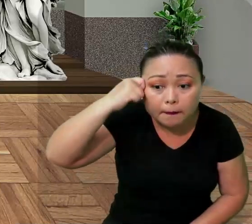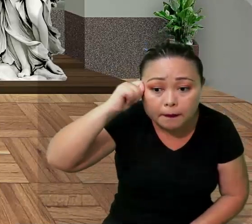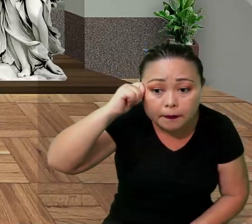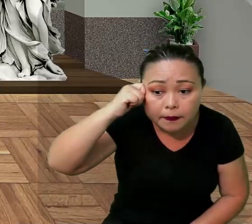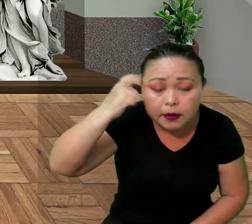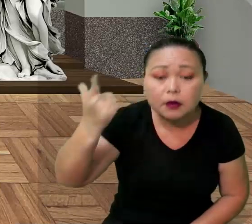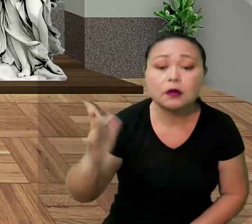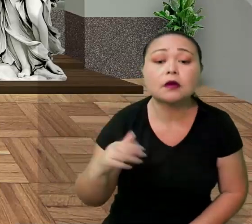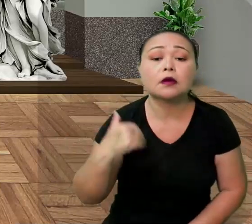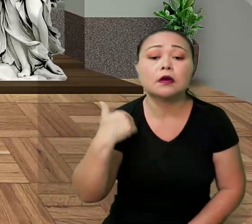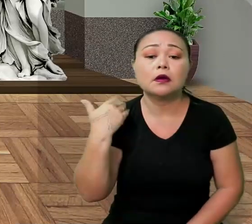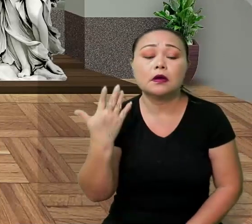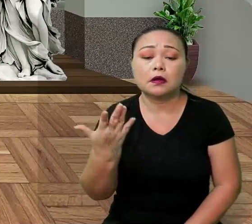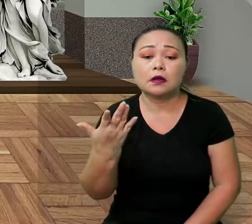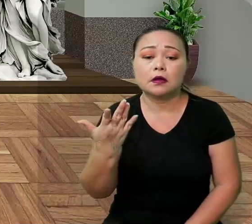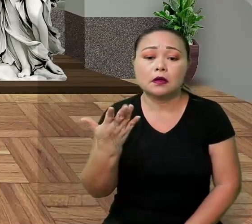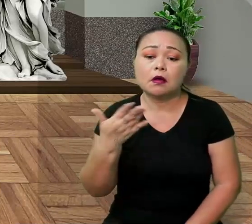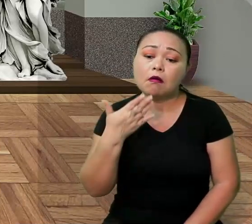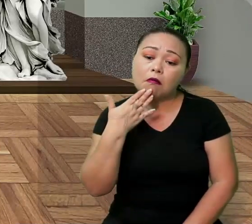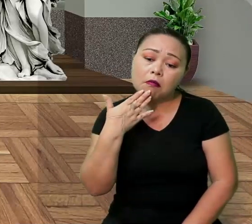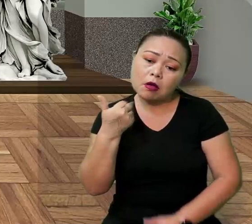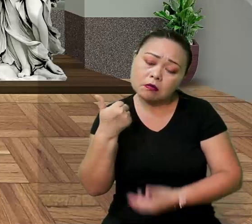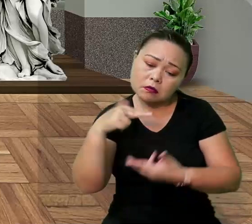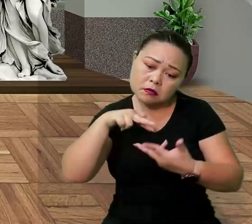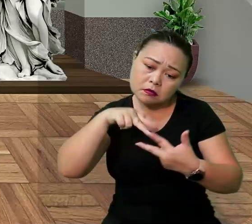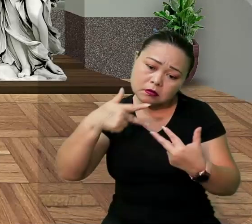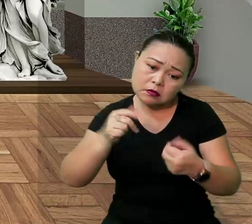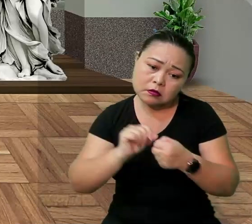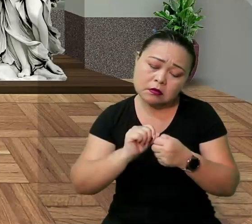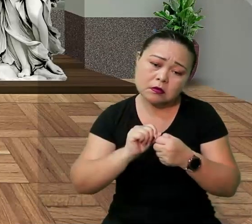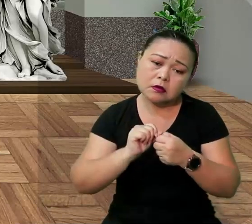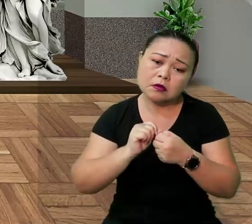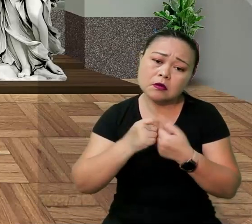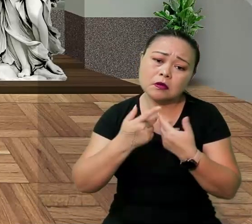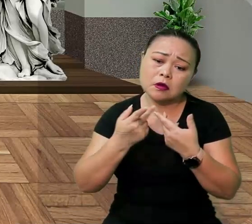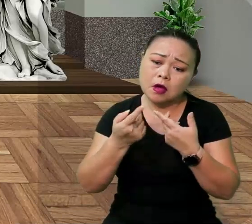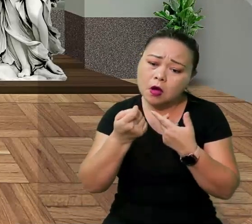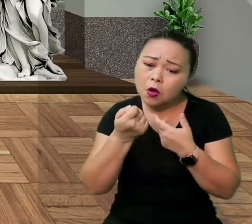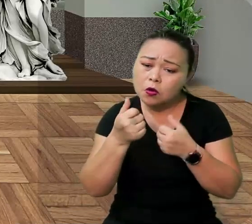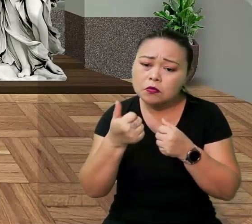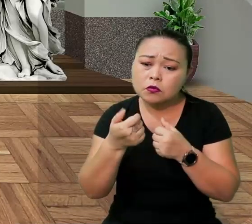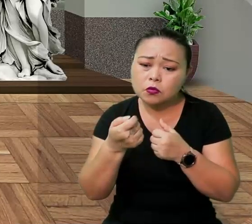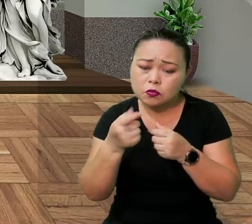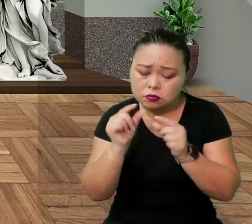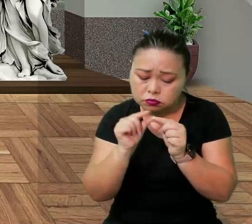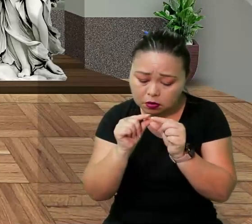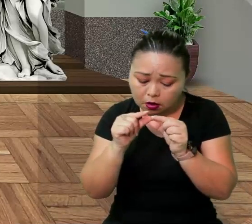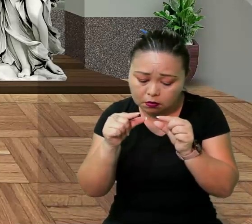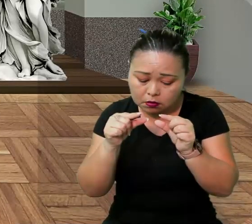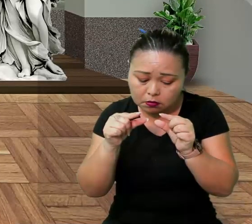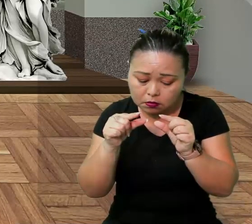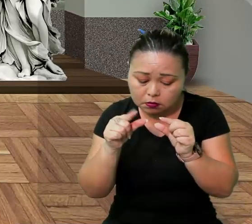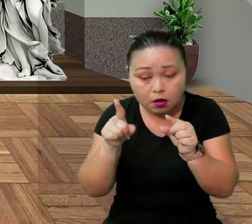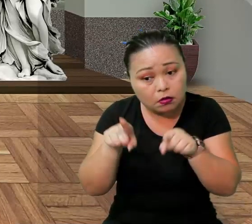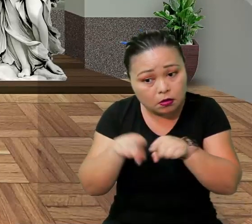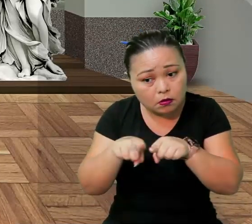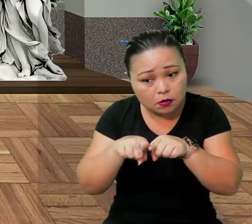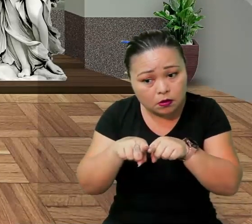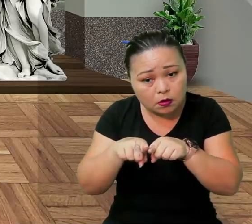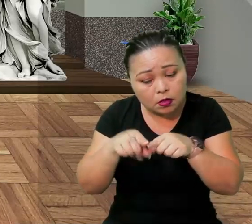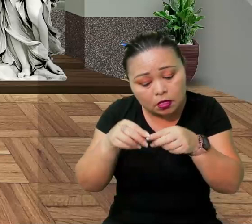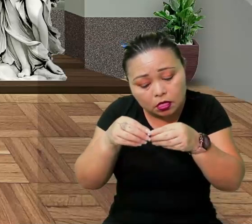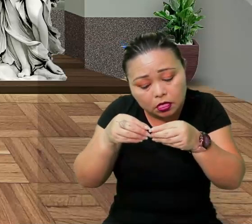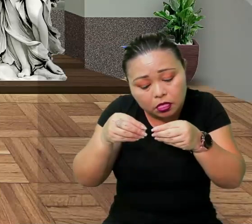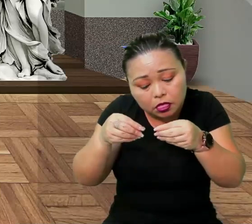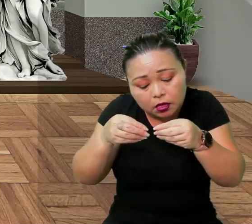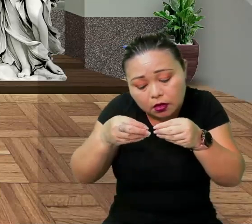com o tempo, eles vão melhorando a genética. Os caroços podem estar aumentando, como também